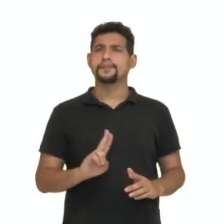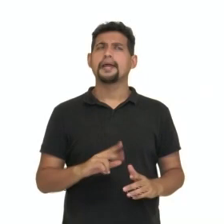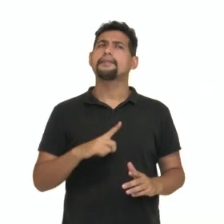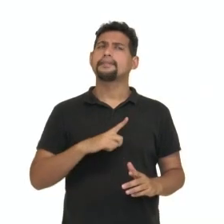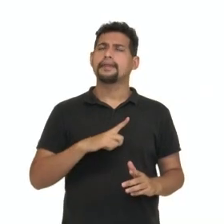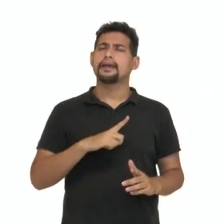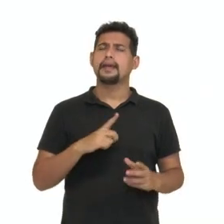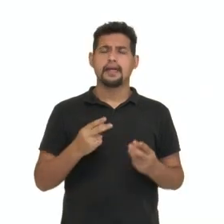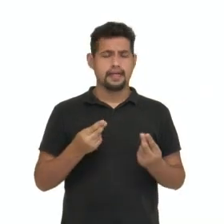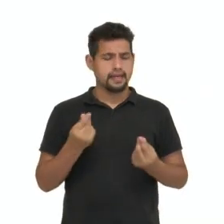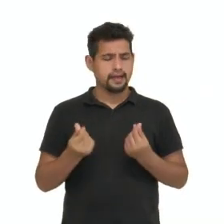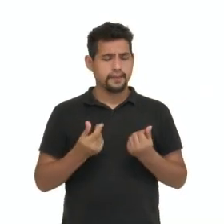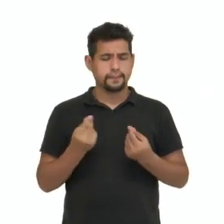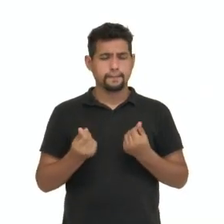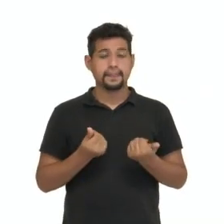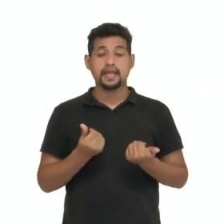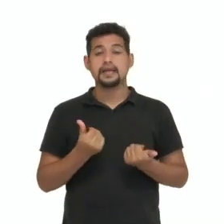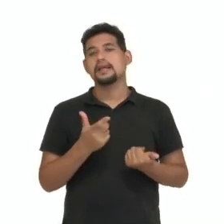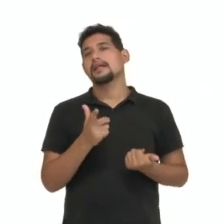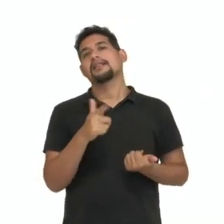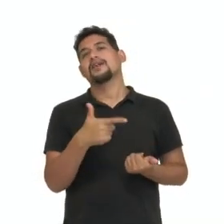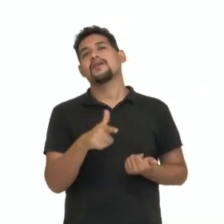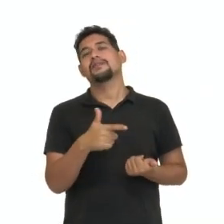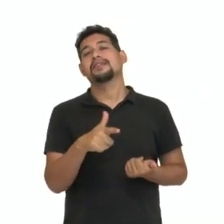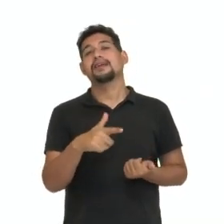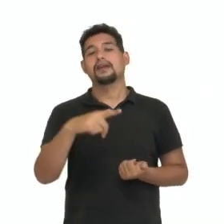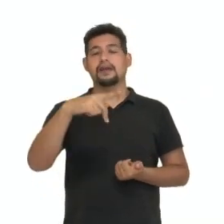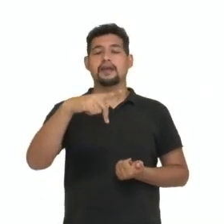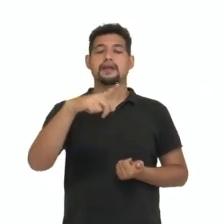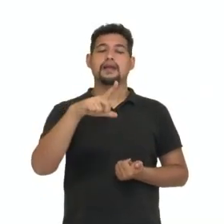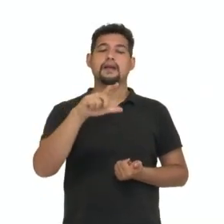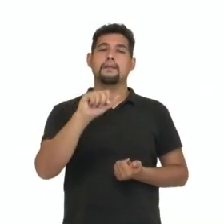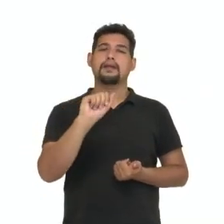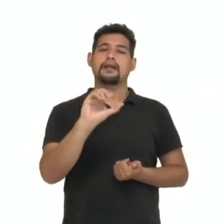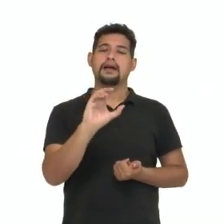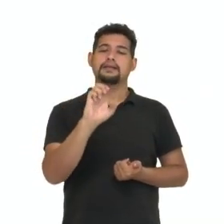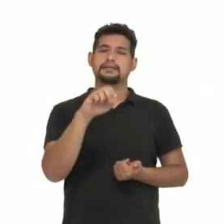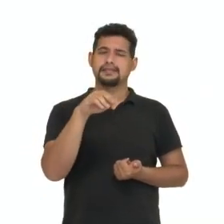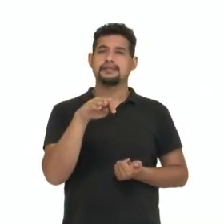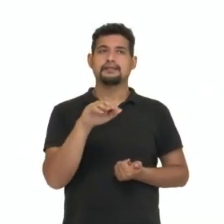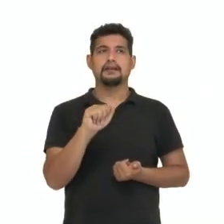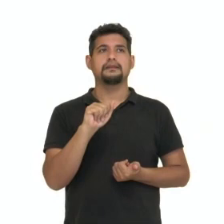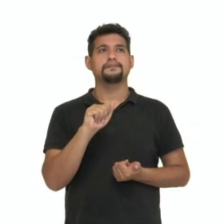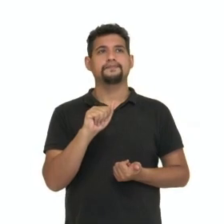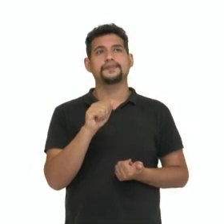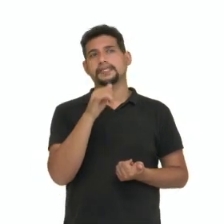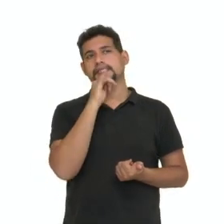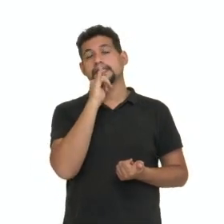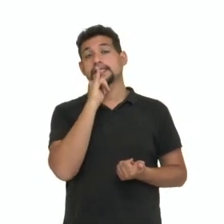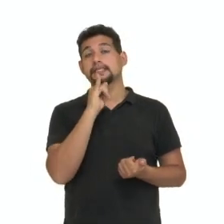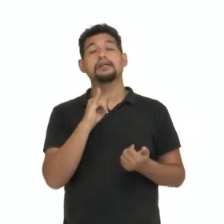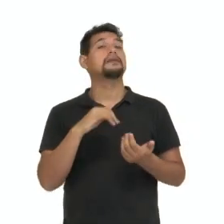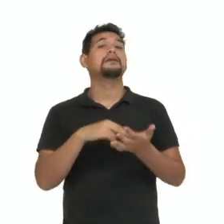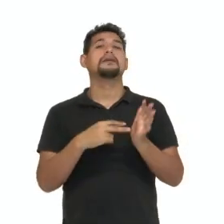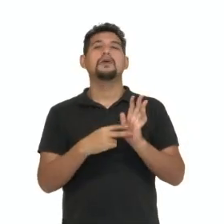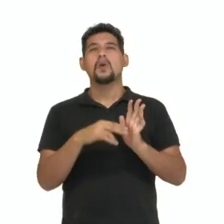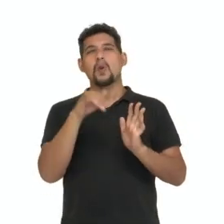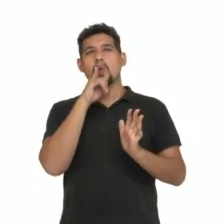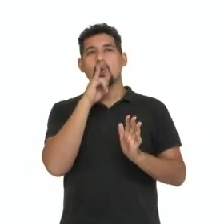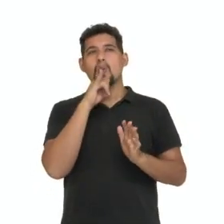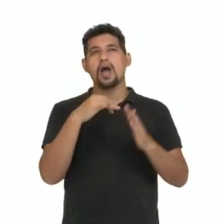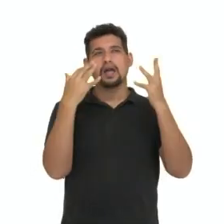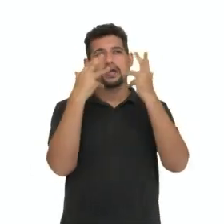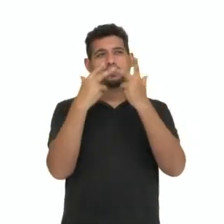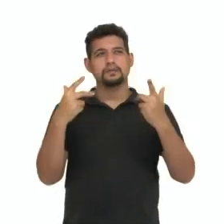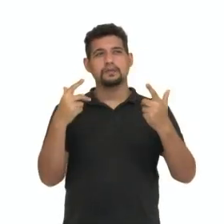tem, que não vão ter a placenta propriamente dita. Né? Então a prototéria, o ornitorrinco, por exemplo, ele